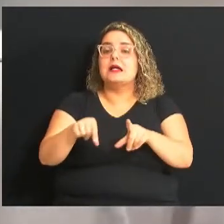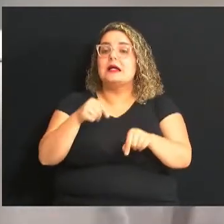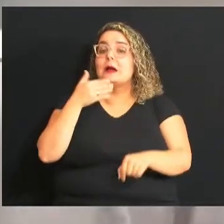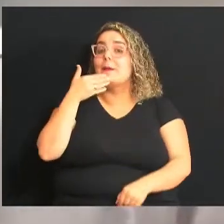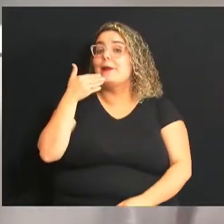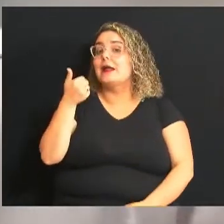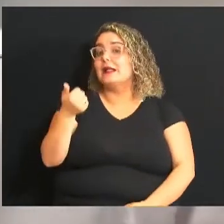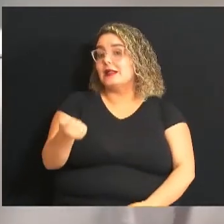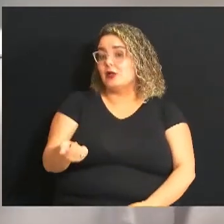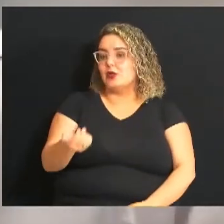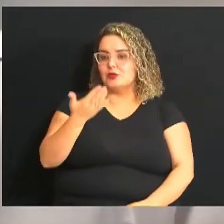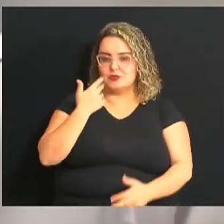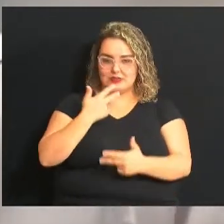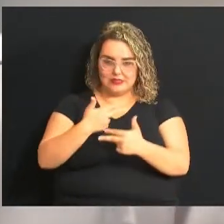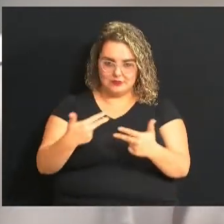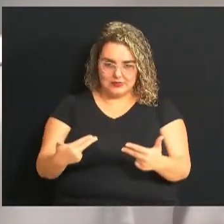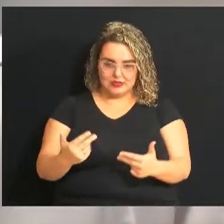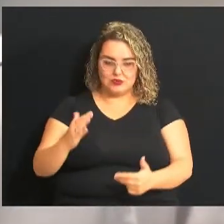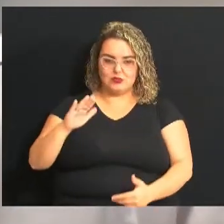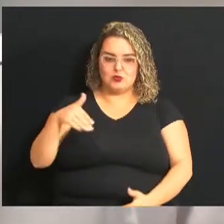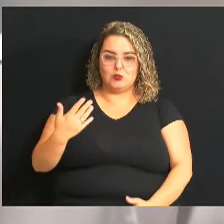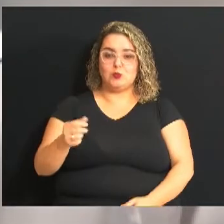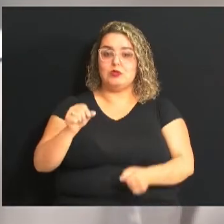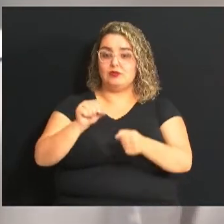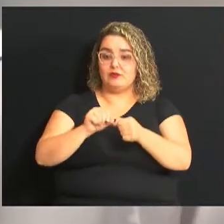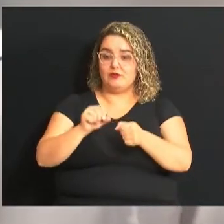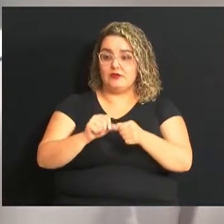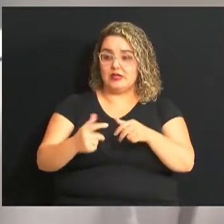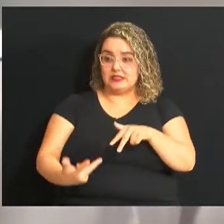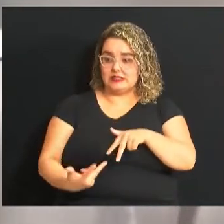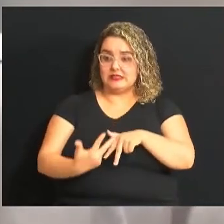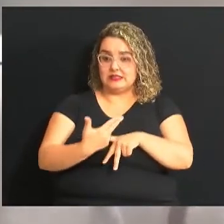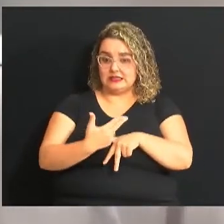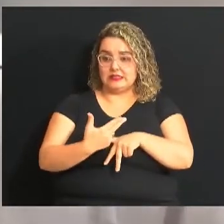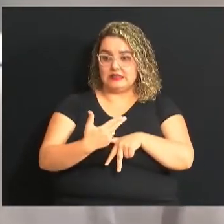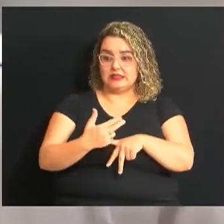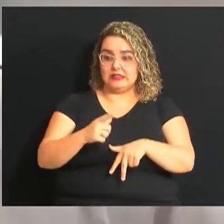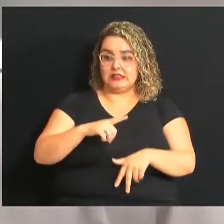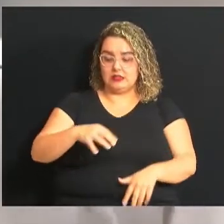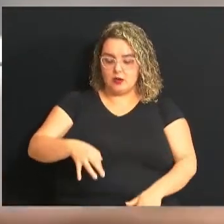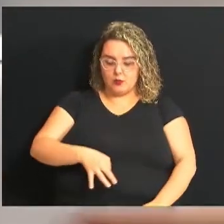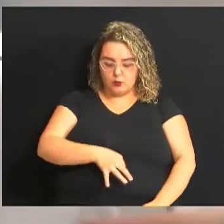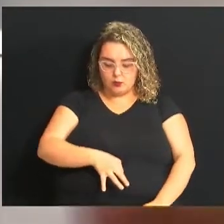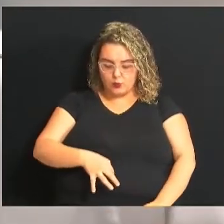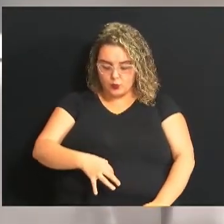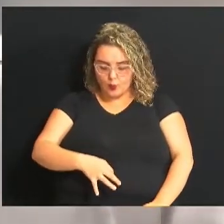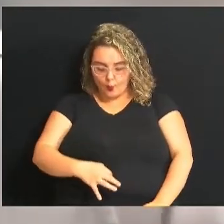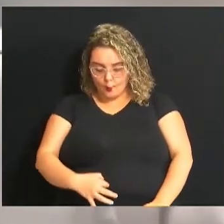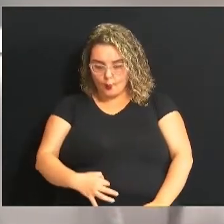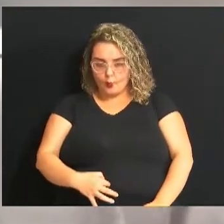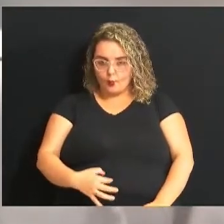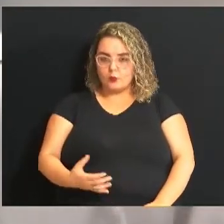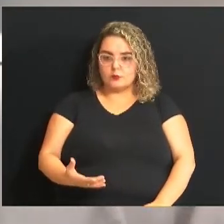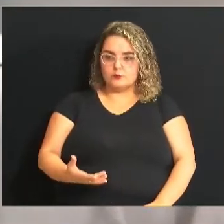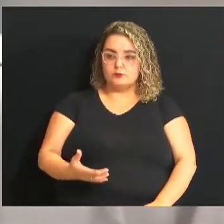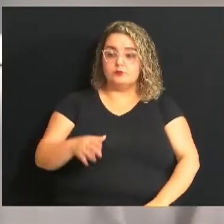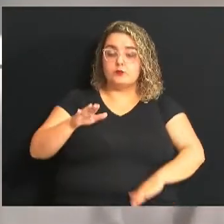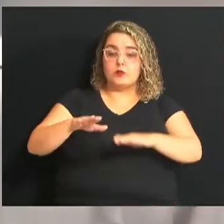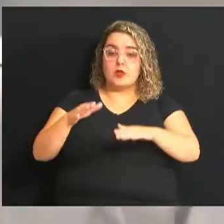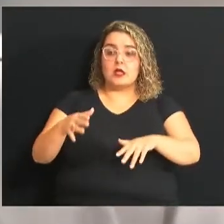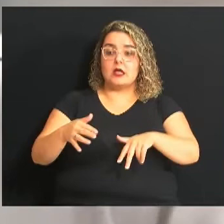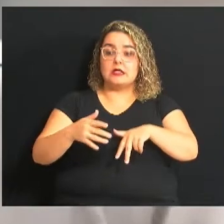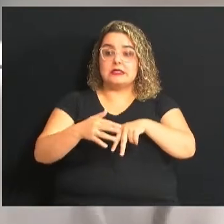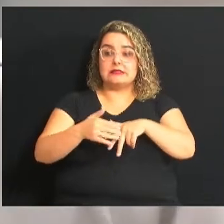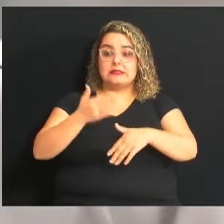seus alimentos. Quando você faz uma cirurgia onde há um desvio do intestino, às vezes esse paciente, se exagerar